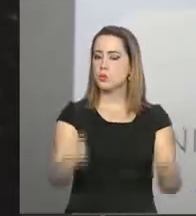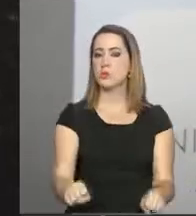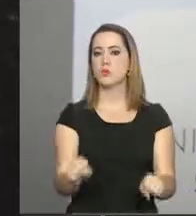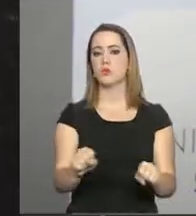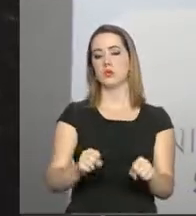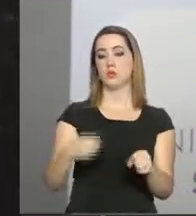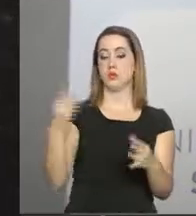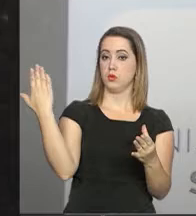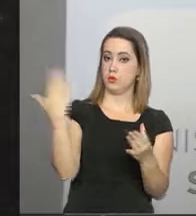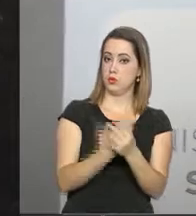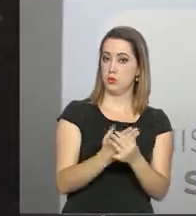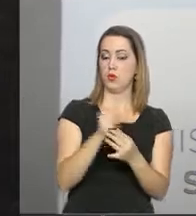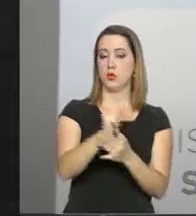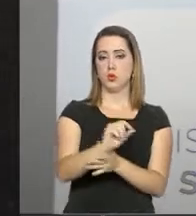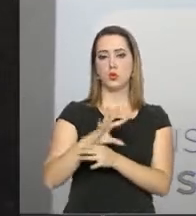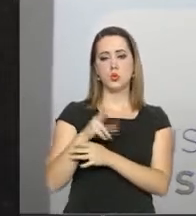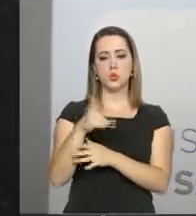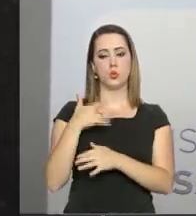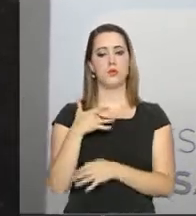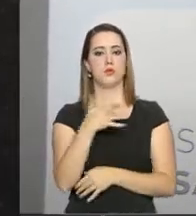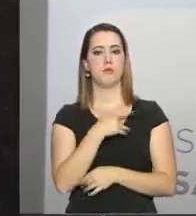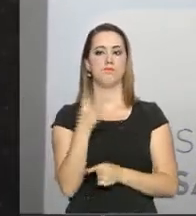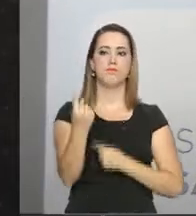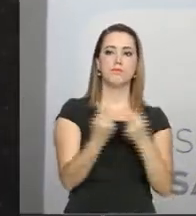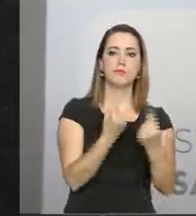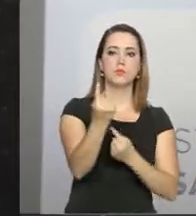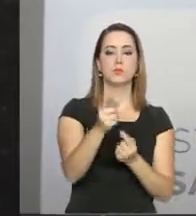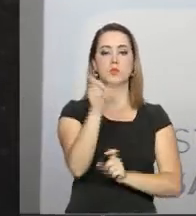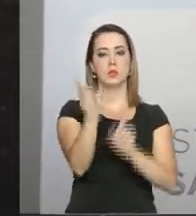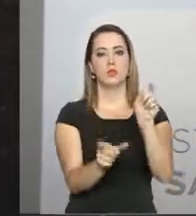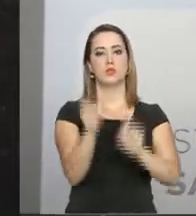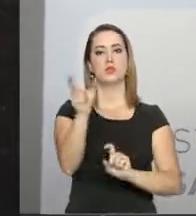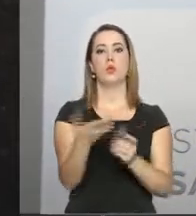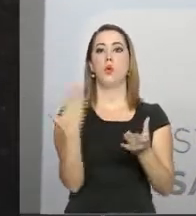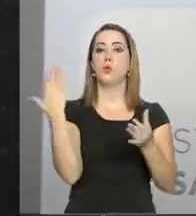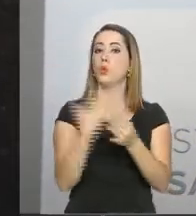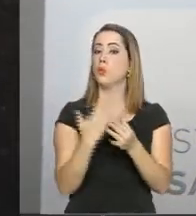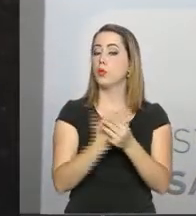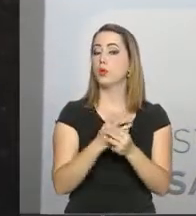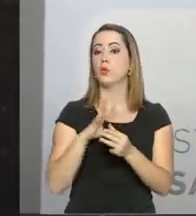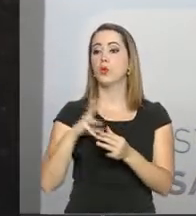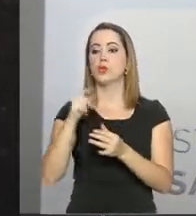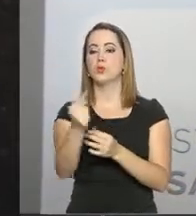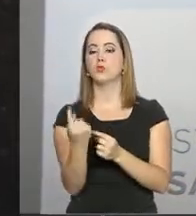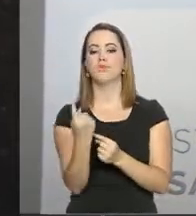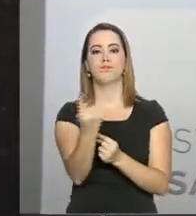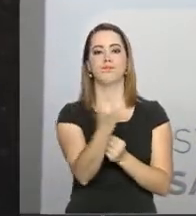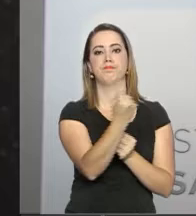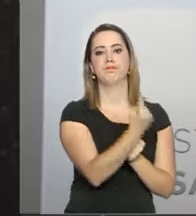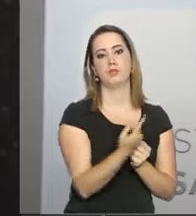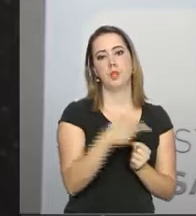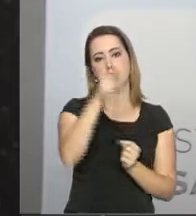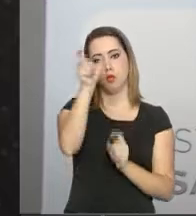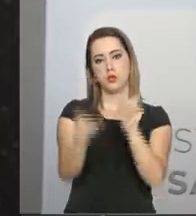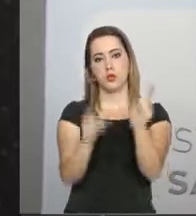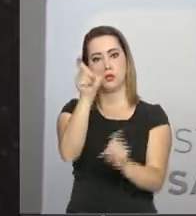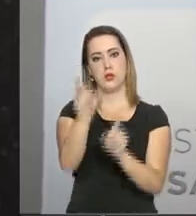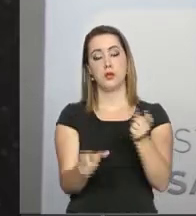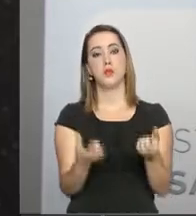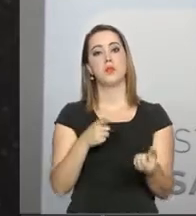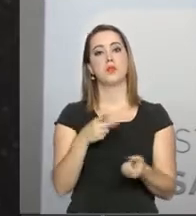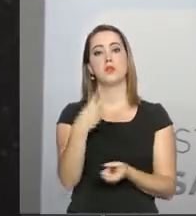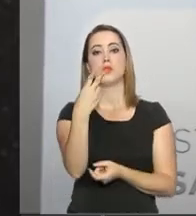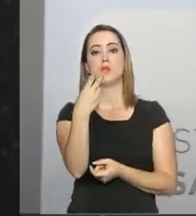eletrônico de saúde, que é a base do prontuário eletrônico, onde estarão registrados cada prontuário eletrônico de cada um